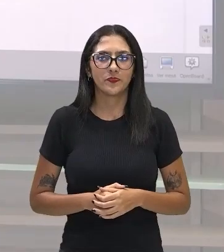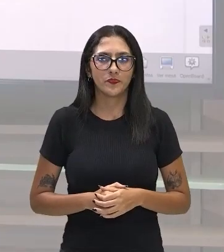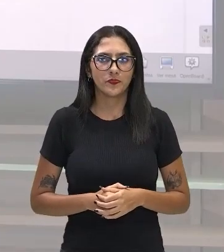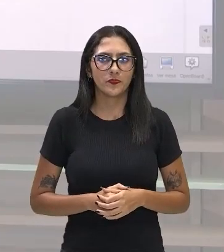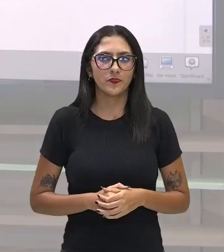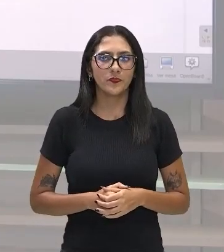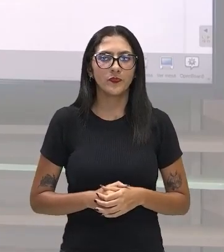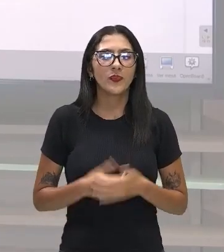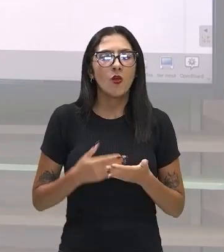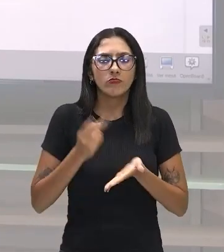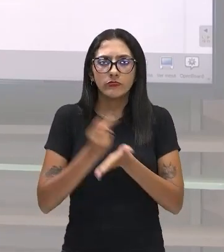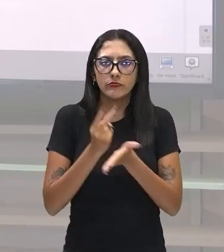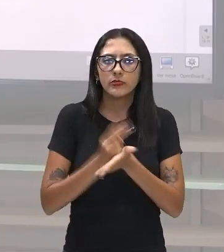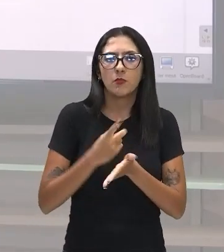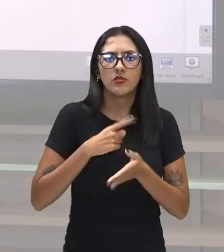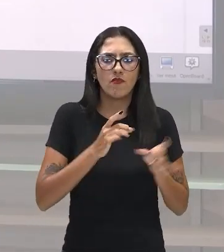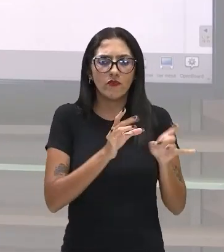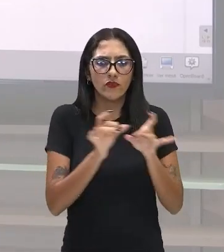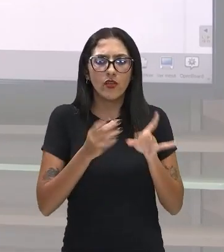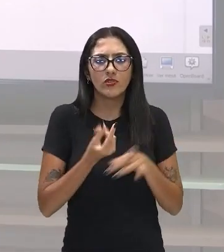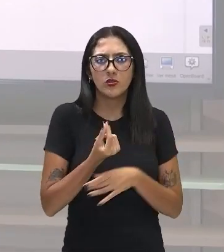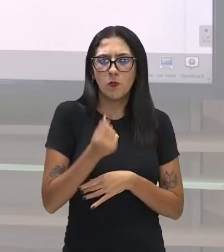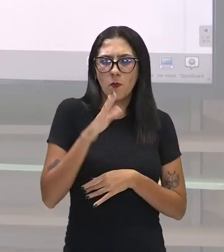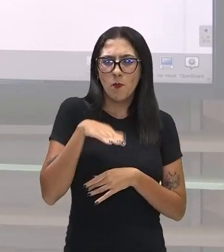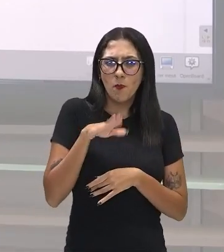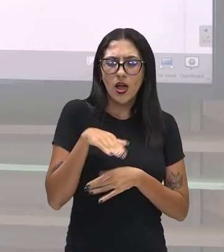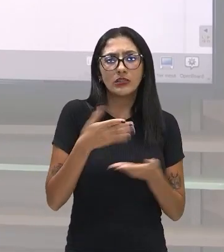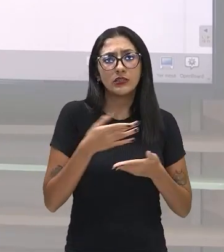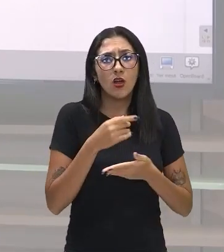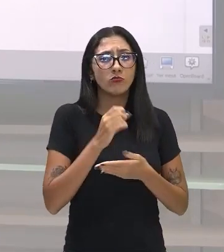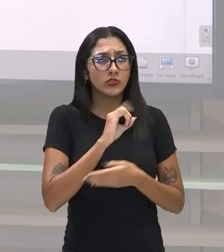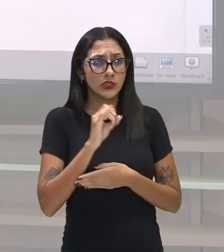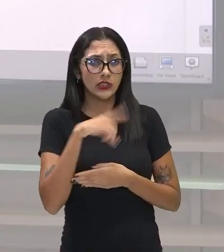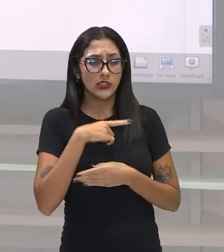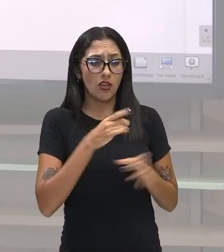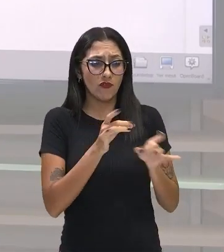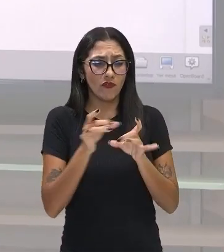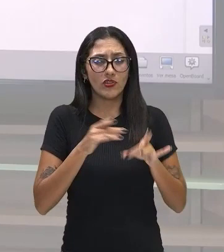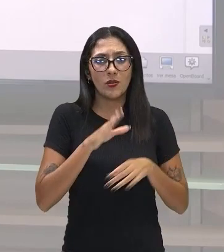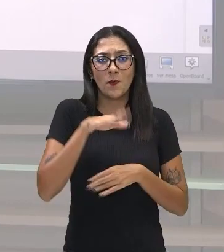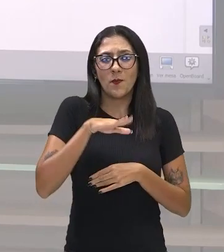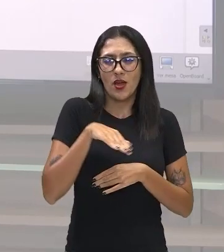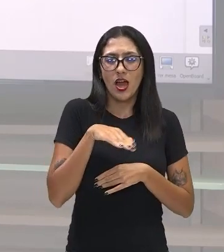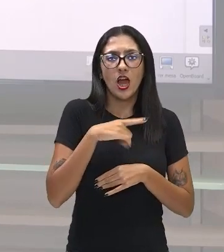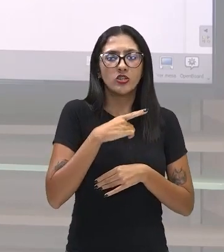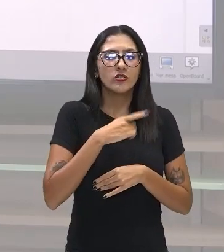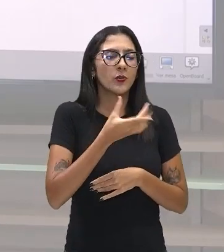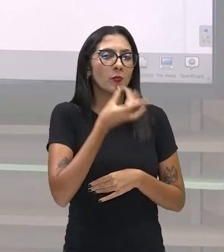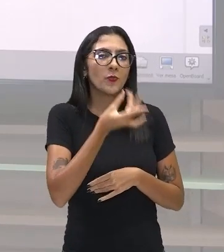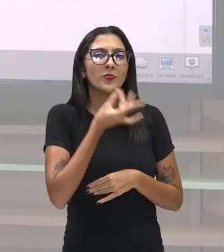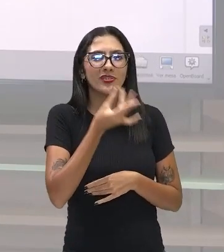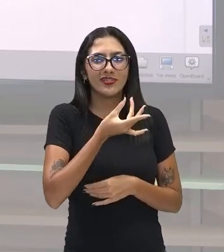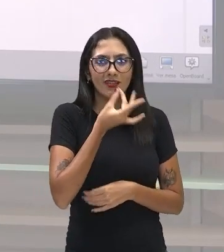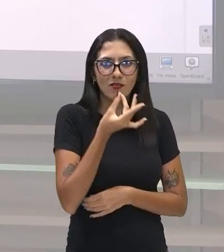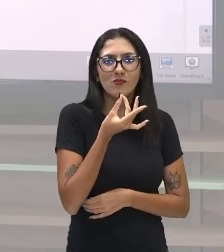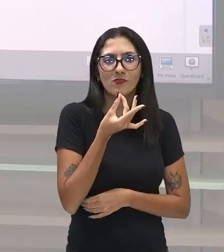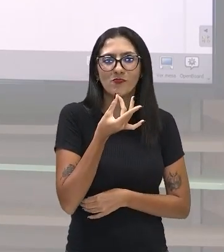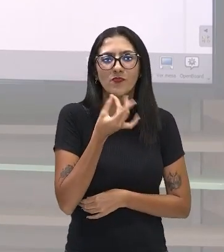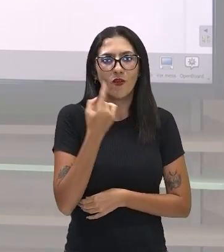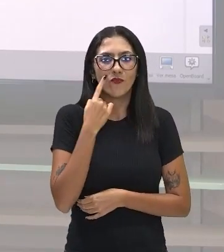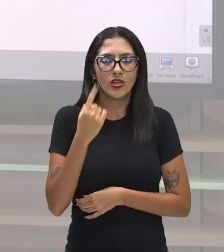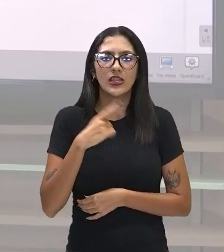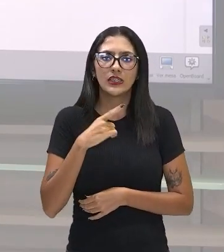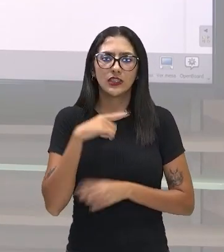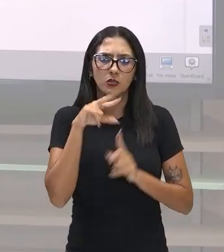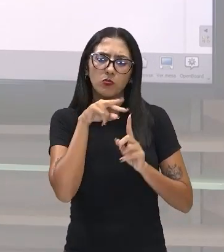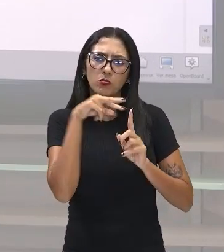sempre com promoção, então os produtos são muito bons, né? Mas aqui não é fato, aqui é opinião. Aqui, lendo criticamente, eu